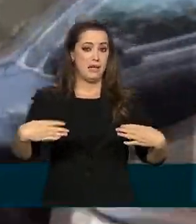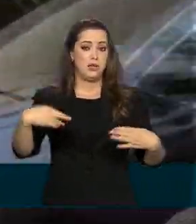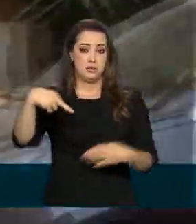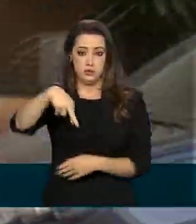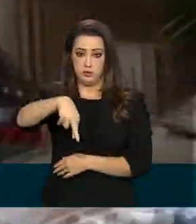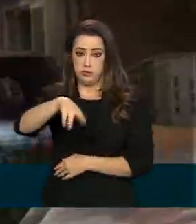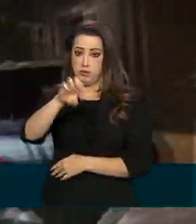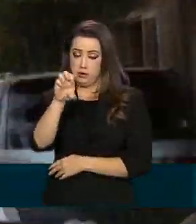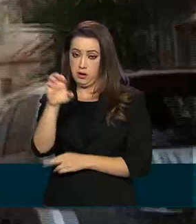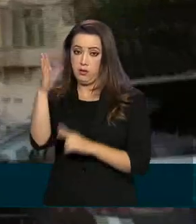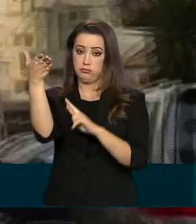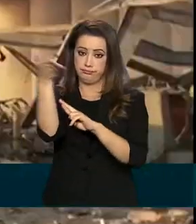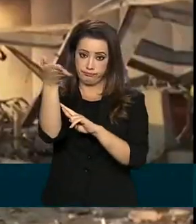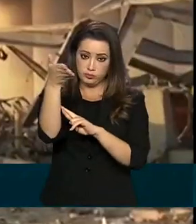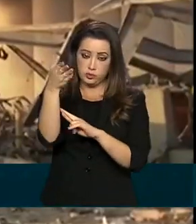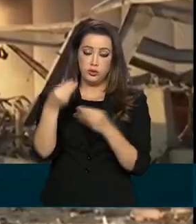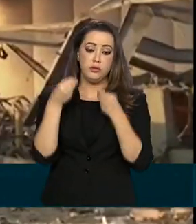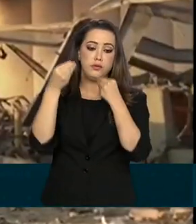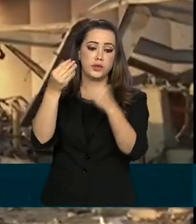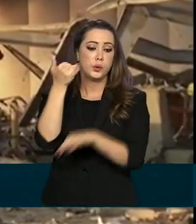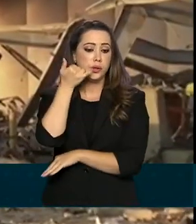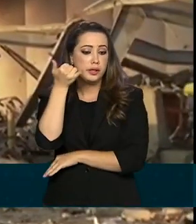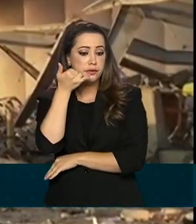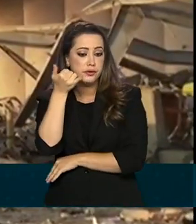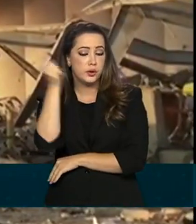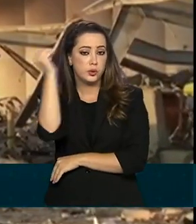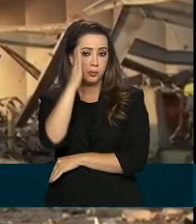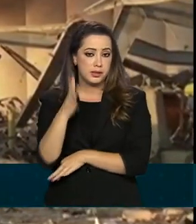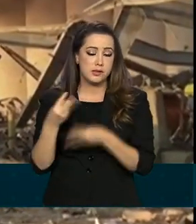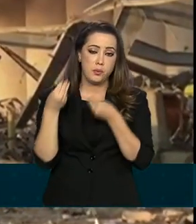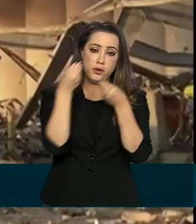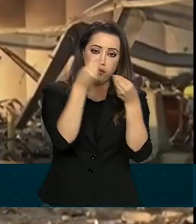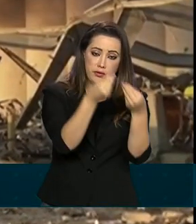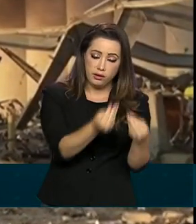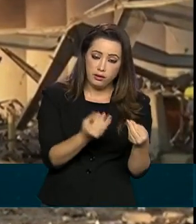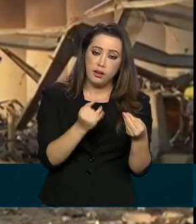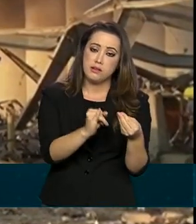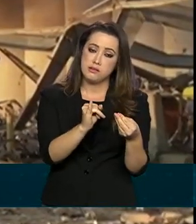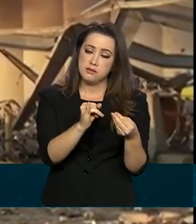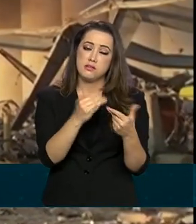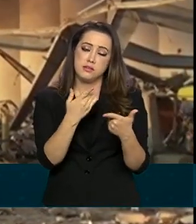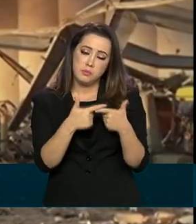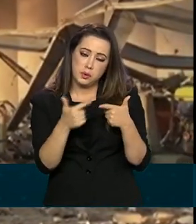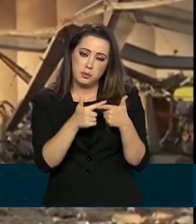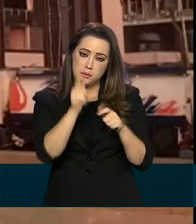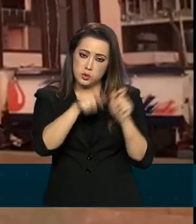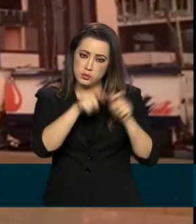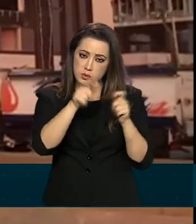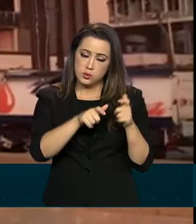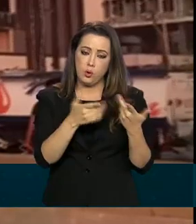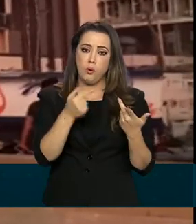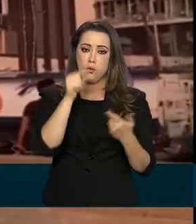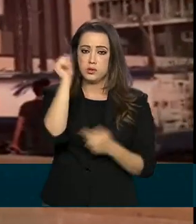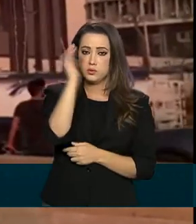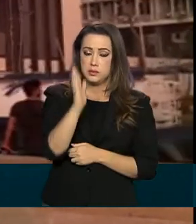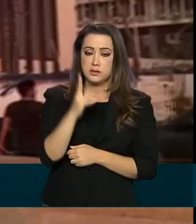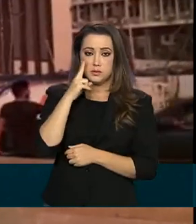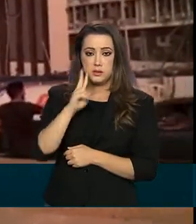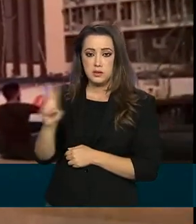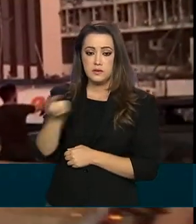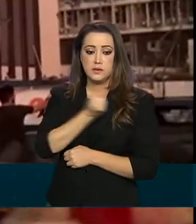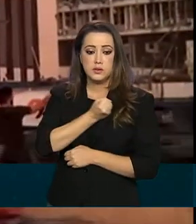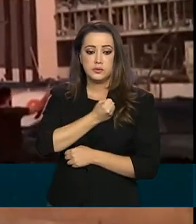da Embaixada do Brasil em Beirute para prestar informações sobre a situação dos brasileiros no Líbano pelo número